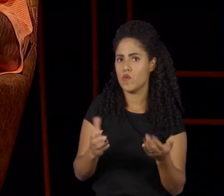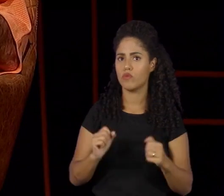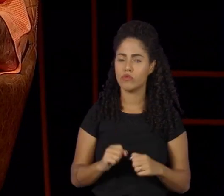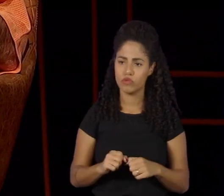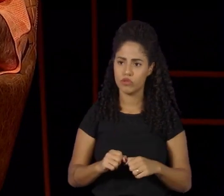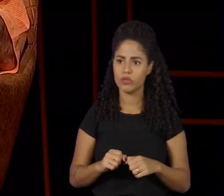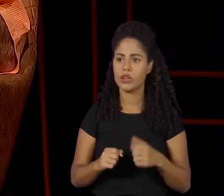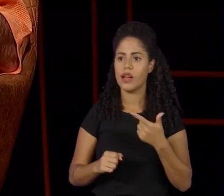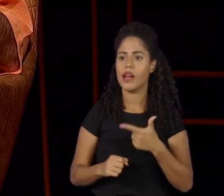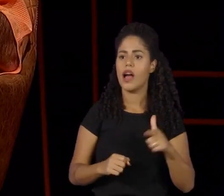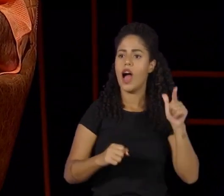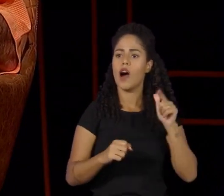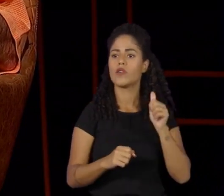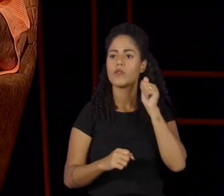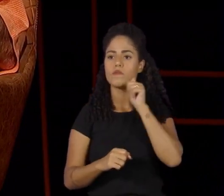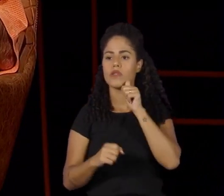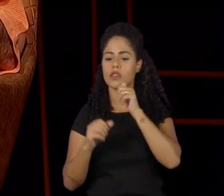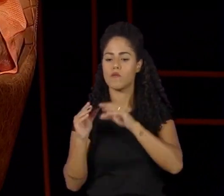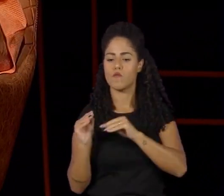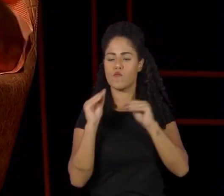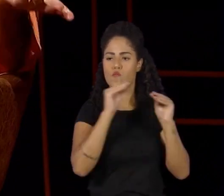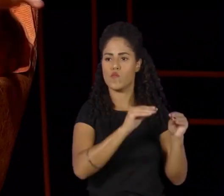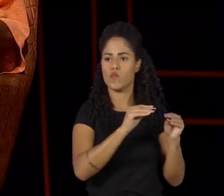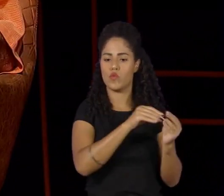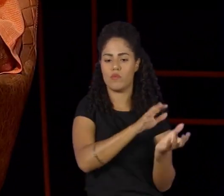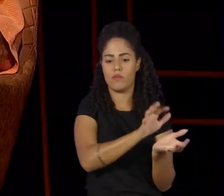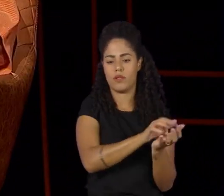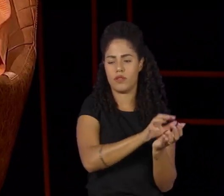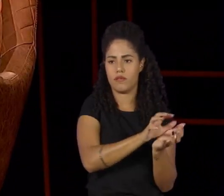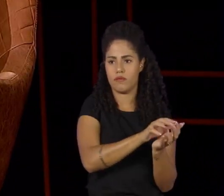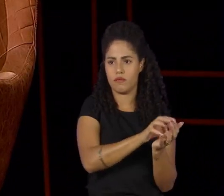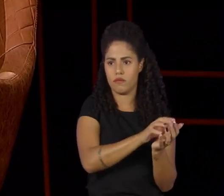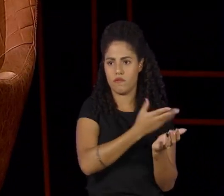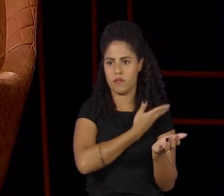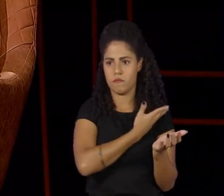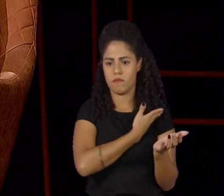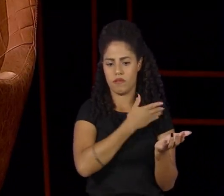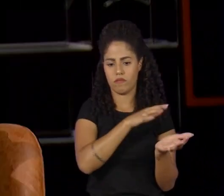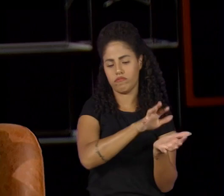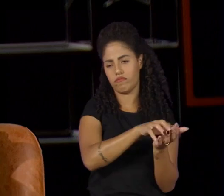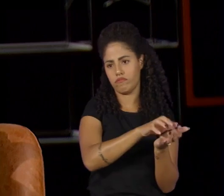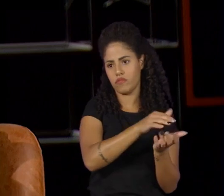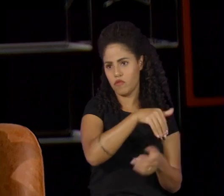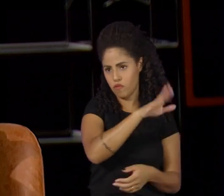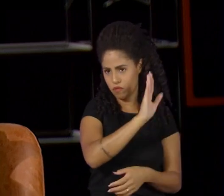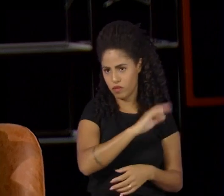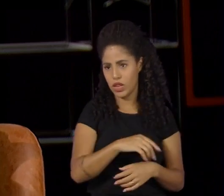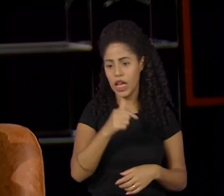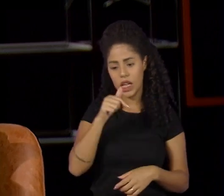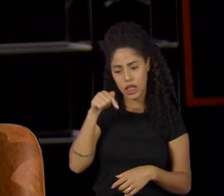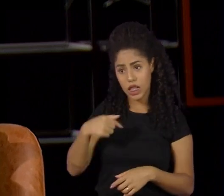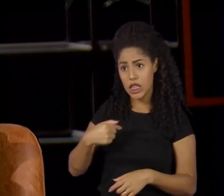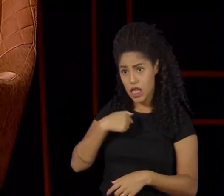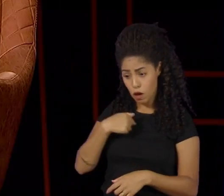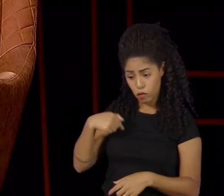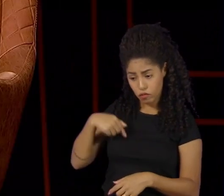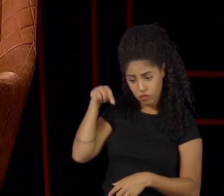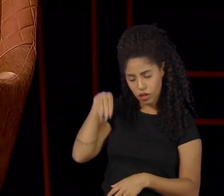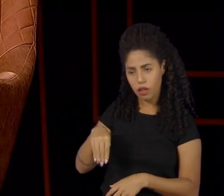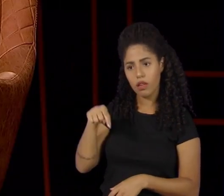para Recife, que ela trabalhava lá, enfim, tal, acabou o namoro. Ela foi embora, ela voltou,